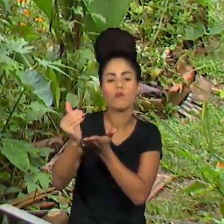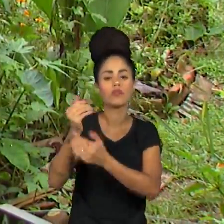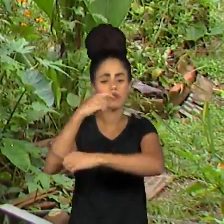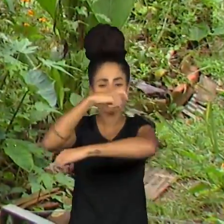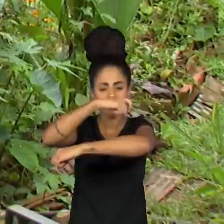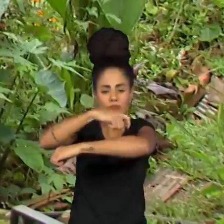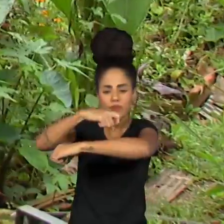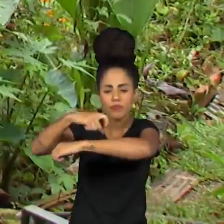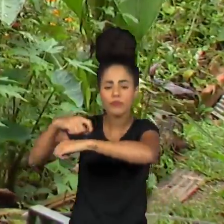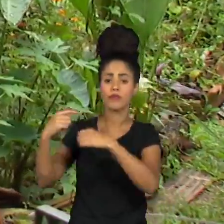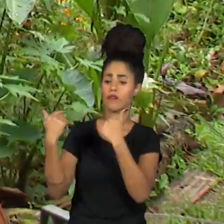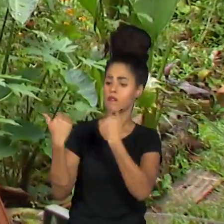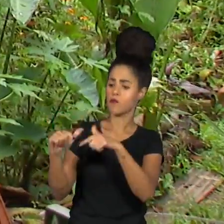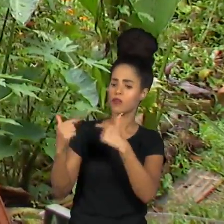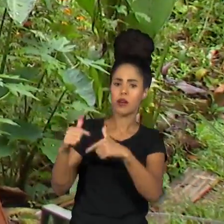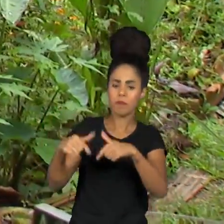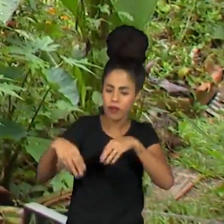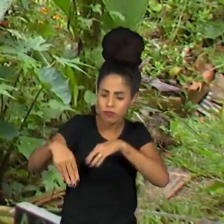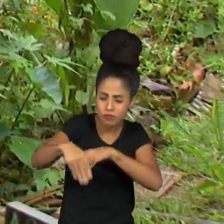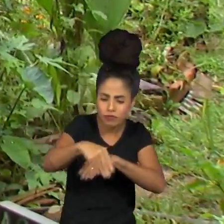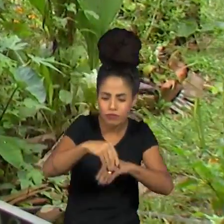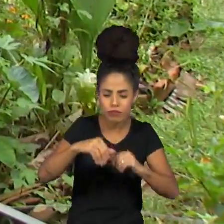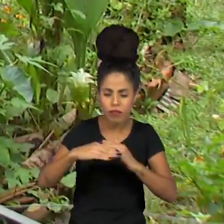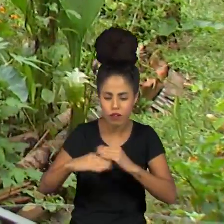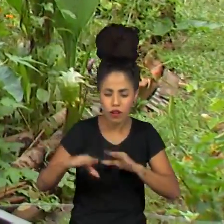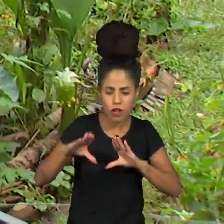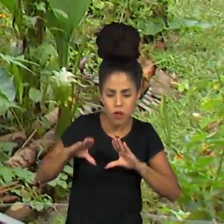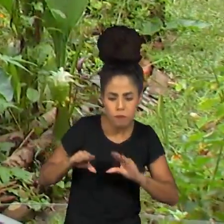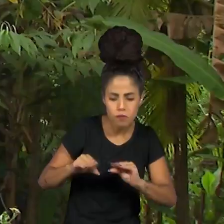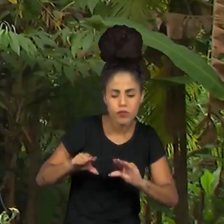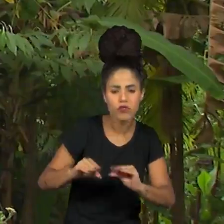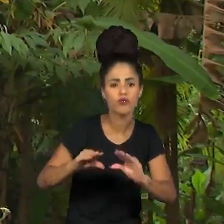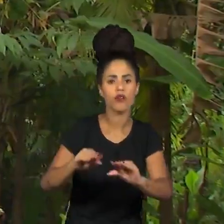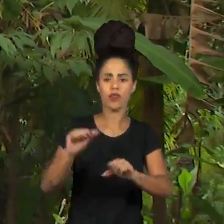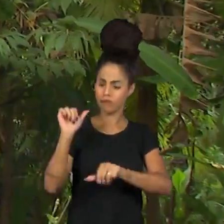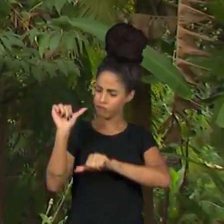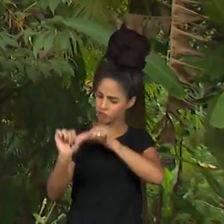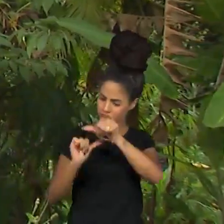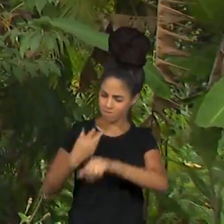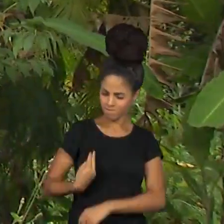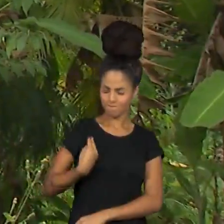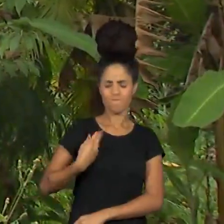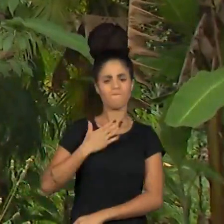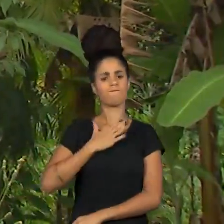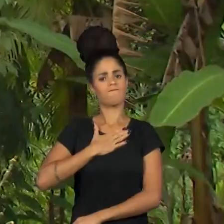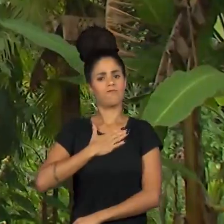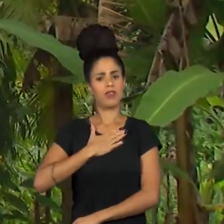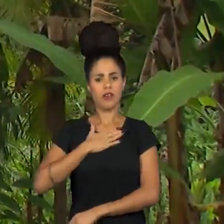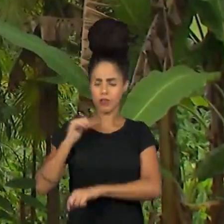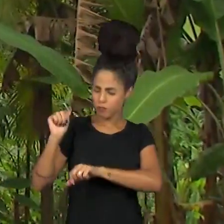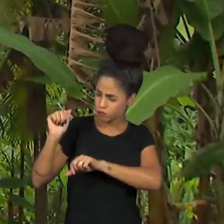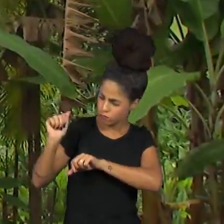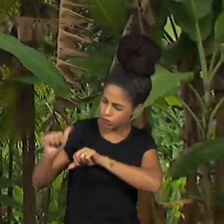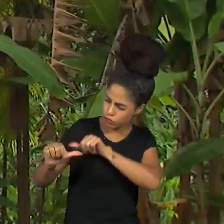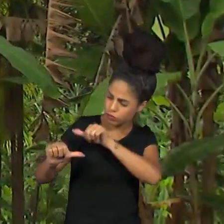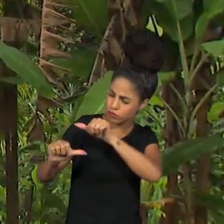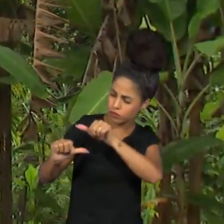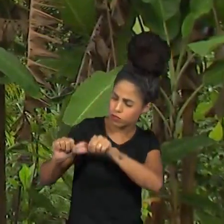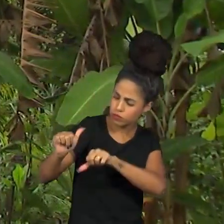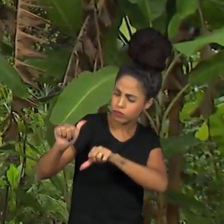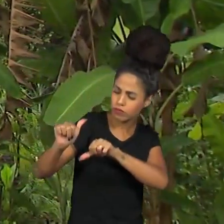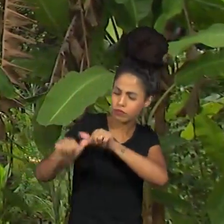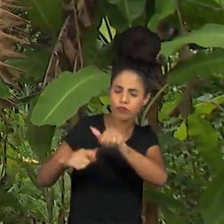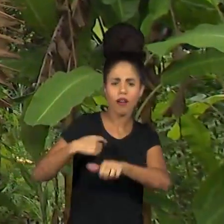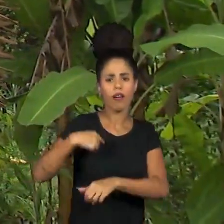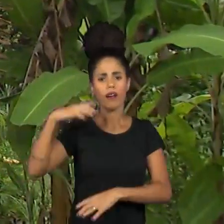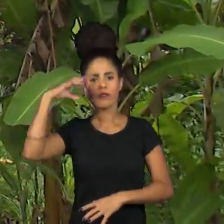Ele conta que o trabalho com a terra transformou sua vida. A horta foi se transformando também e a gente foi aprendendo